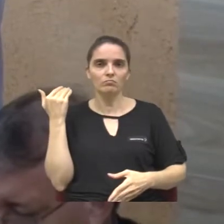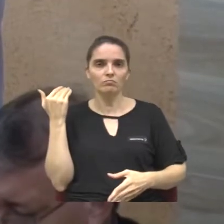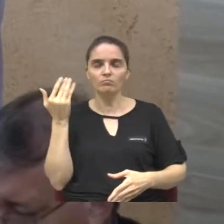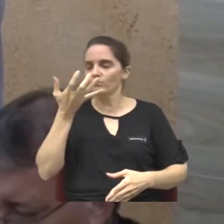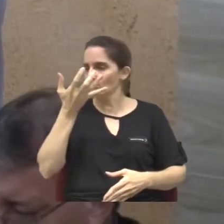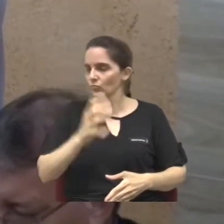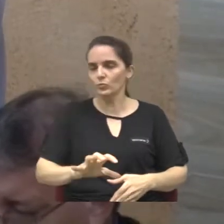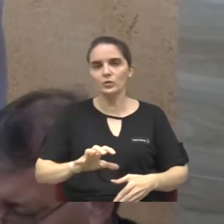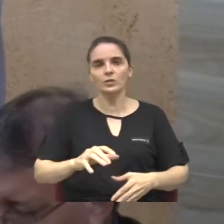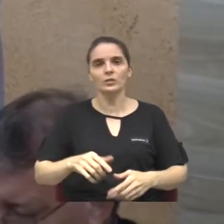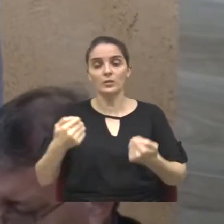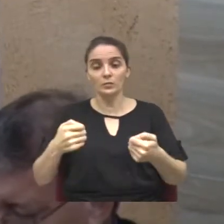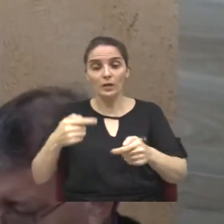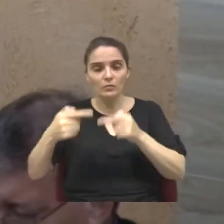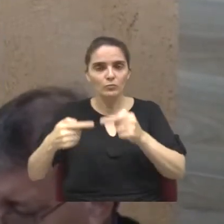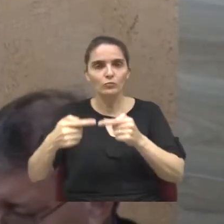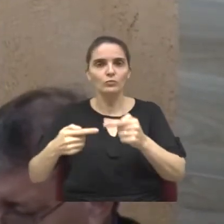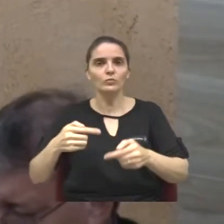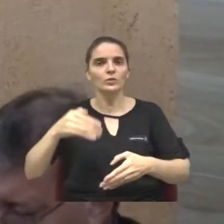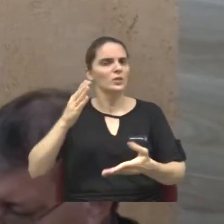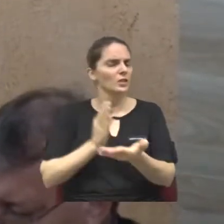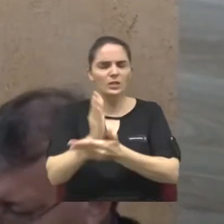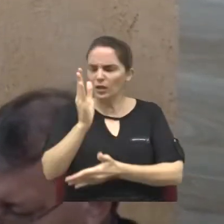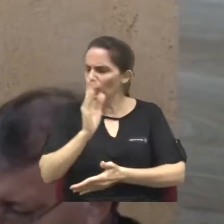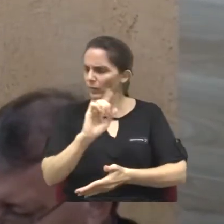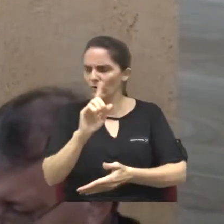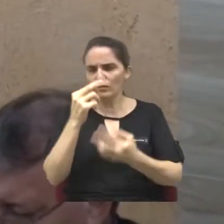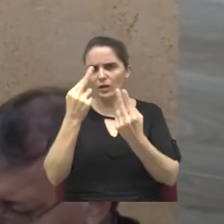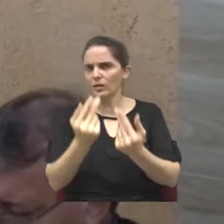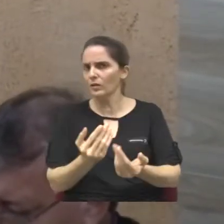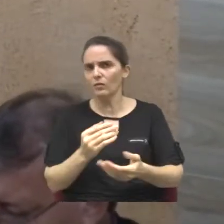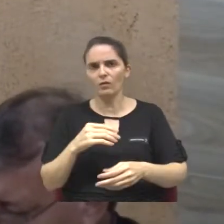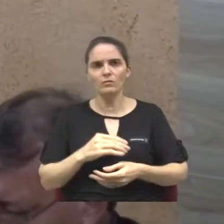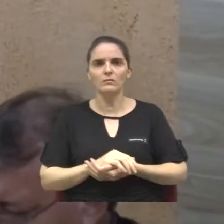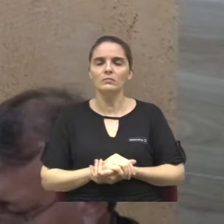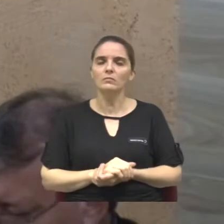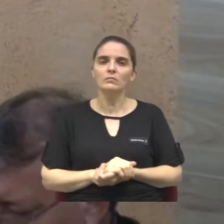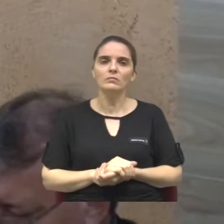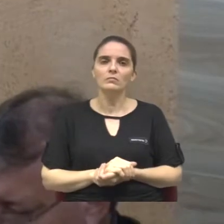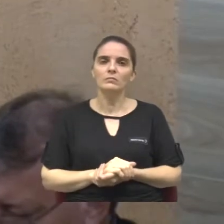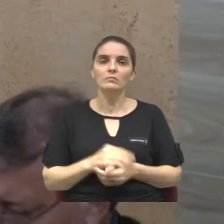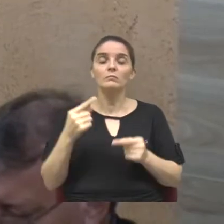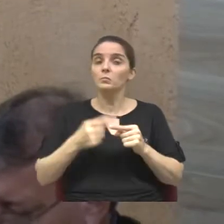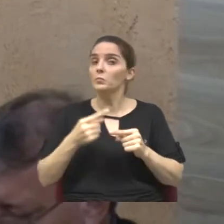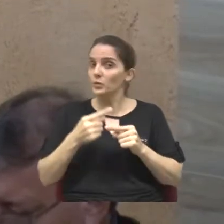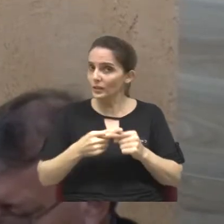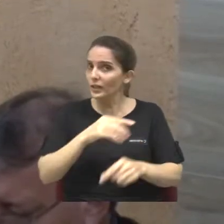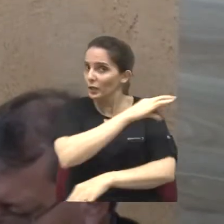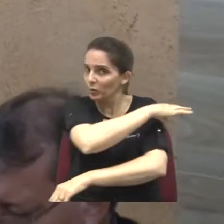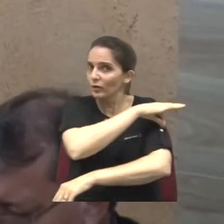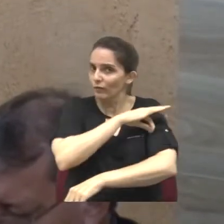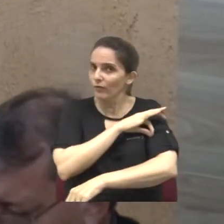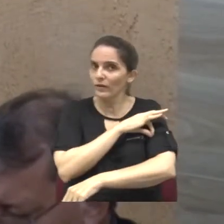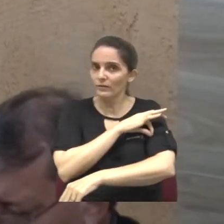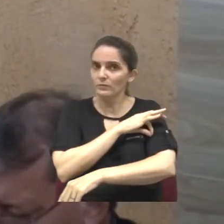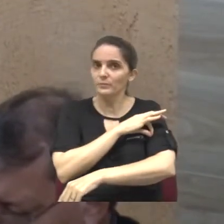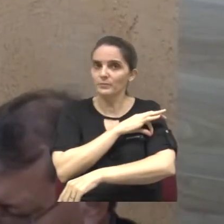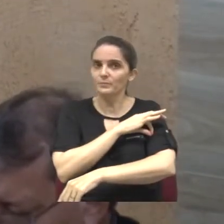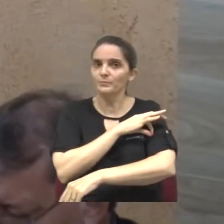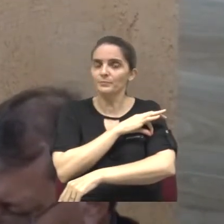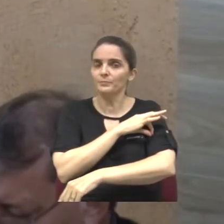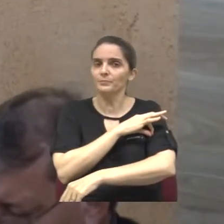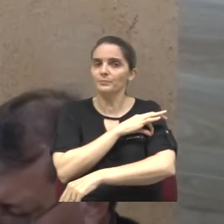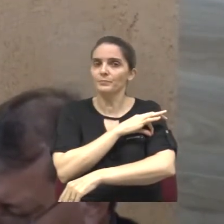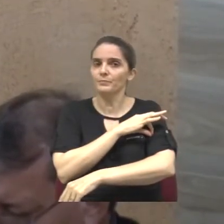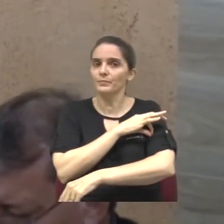ter sido discutido e não ter sido aprovado da maneira que foi. Até porque, senhor prefeito, o